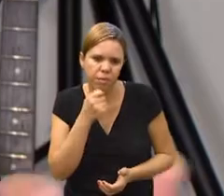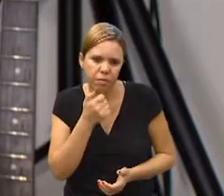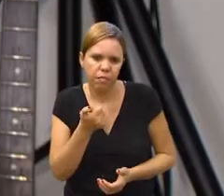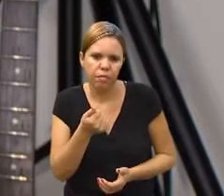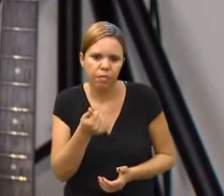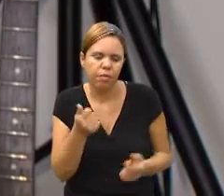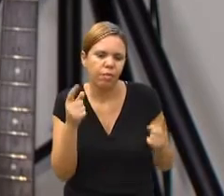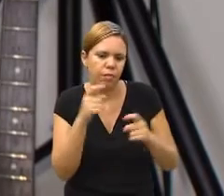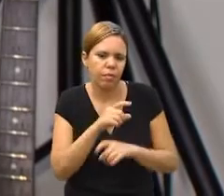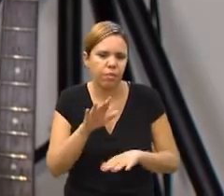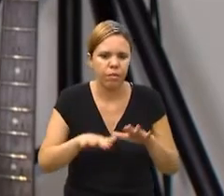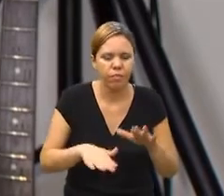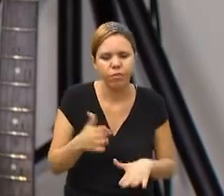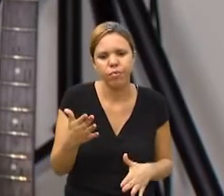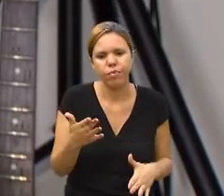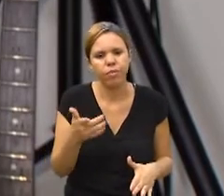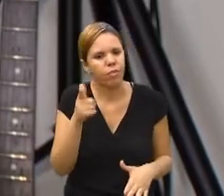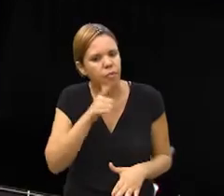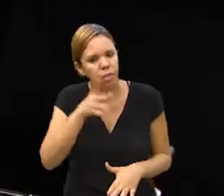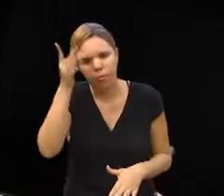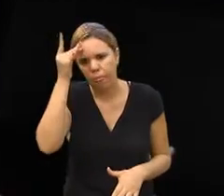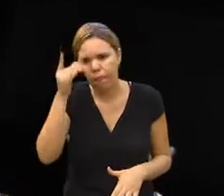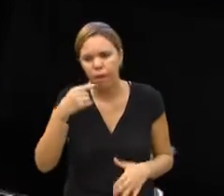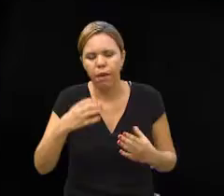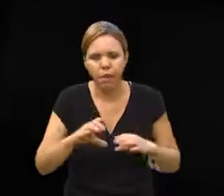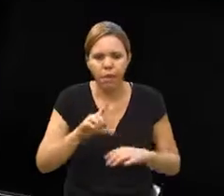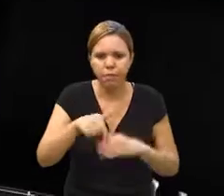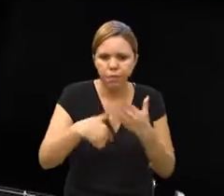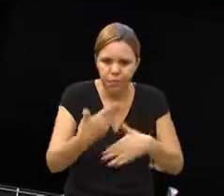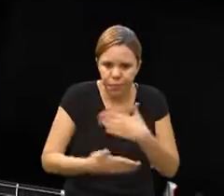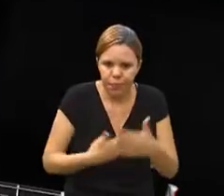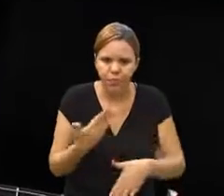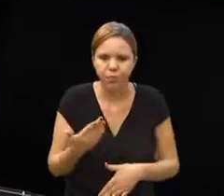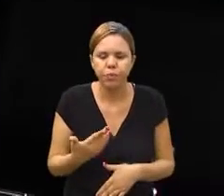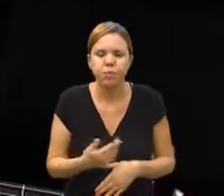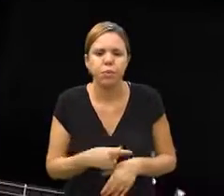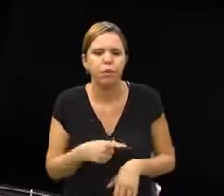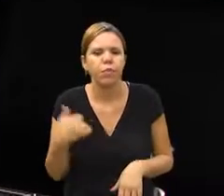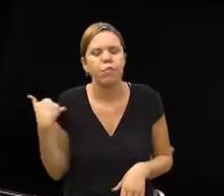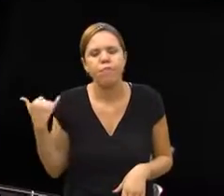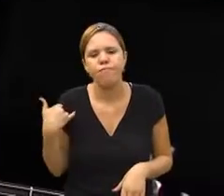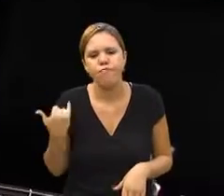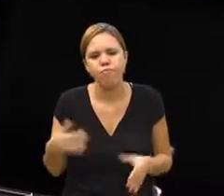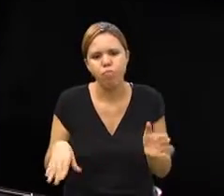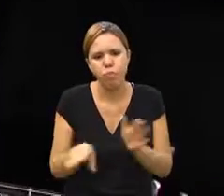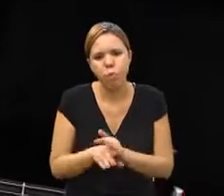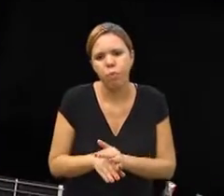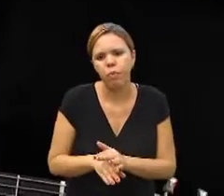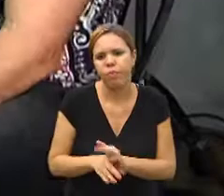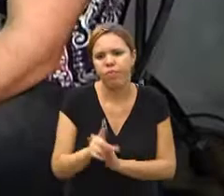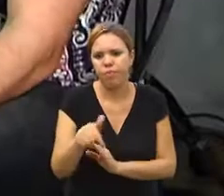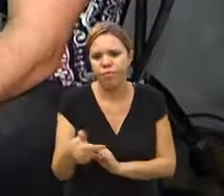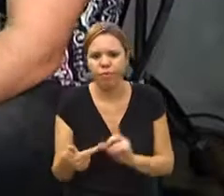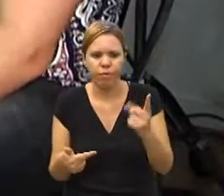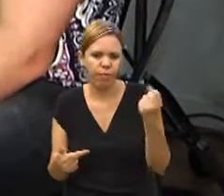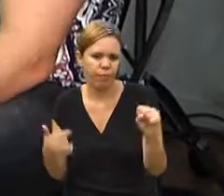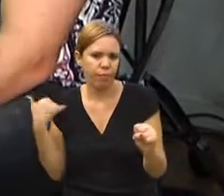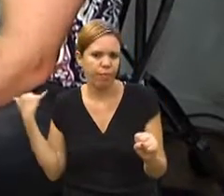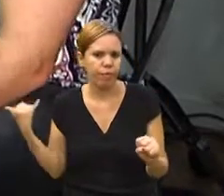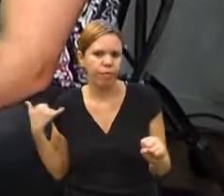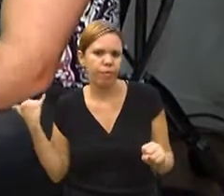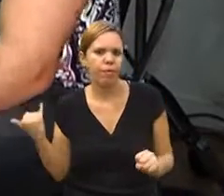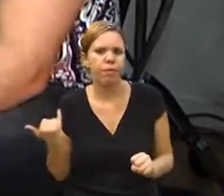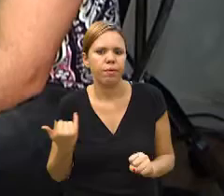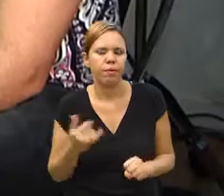mim. É uma coisa que você não consegue pegar. Depois que passa uma idade, eu cheguei no Brasil com já 17, 18 anos, é um